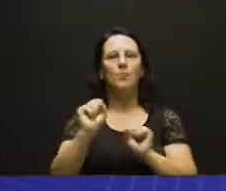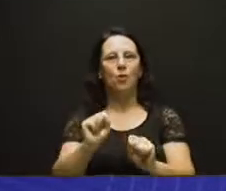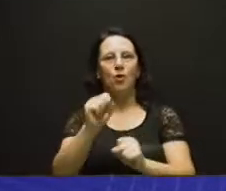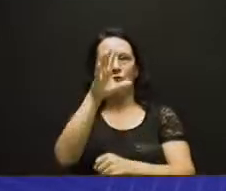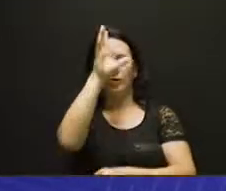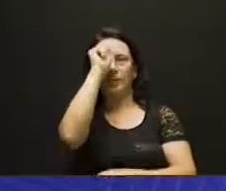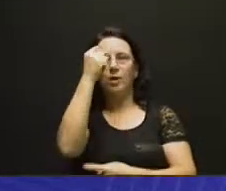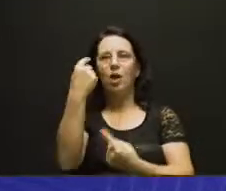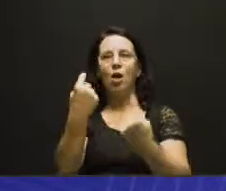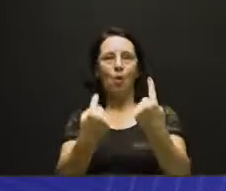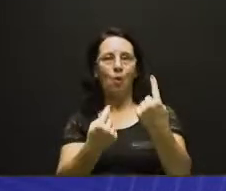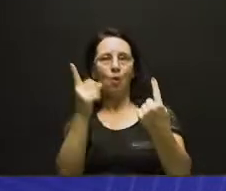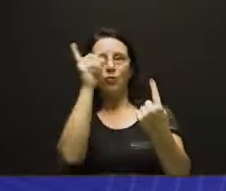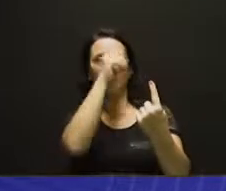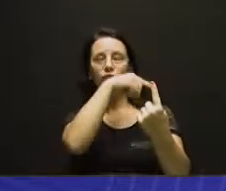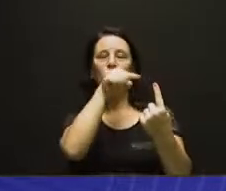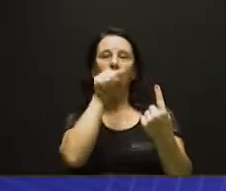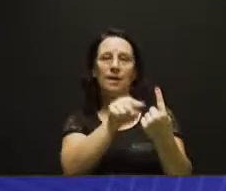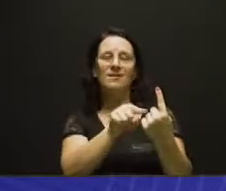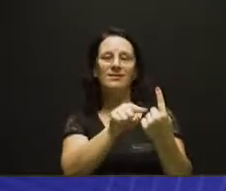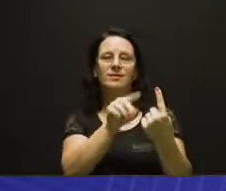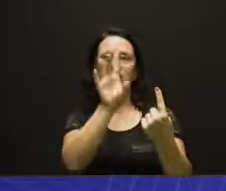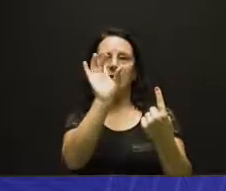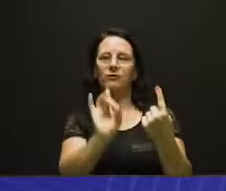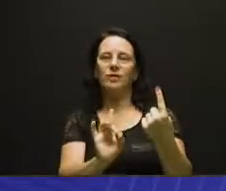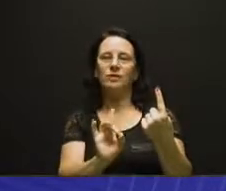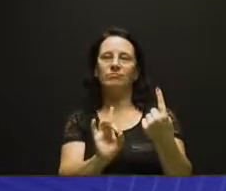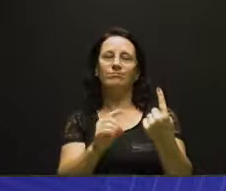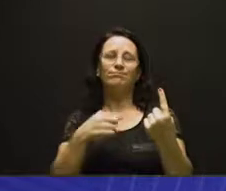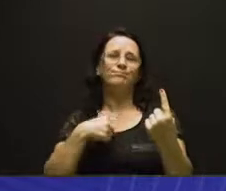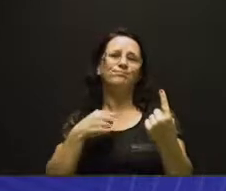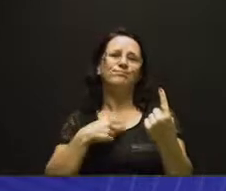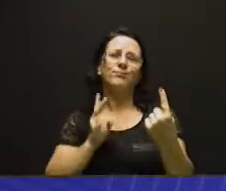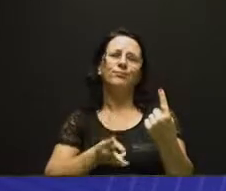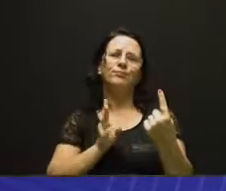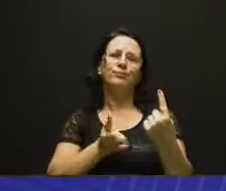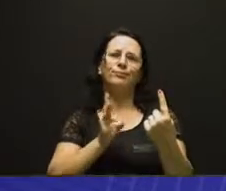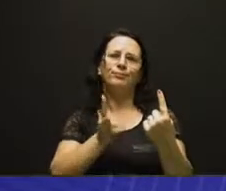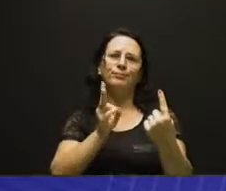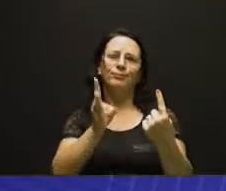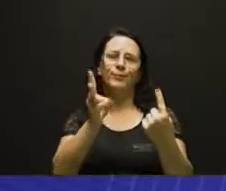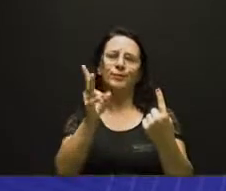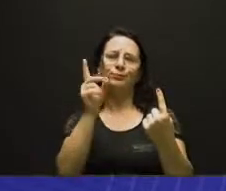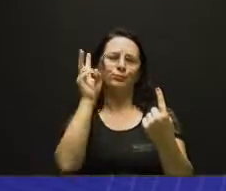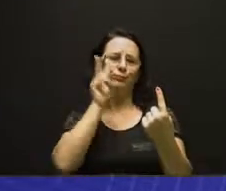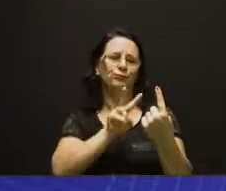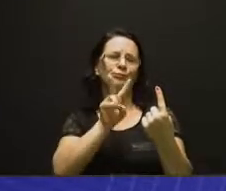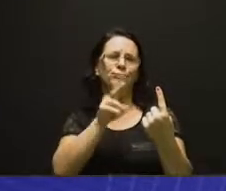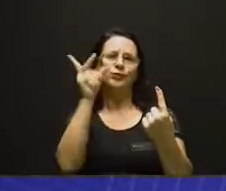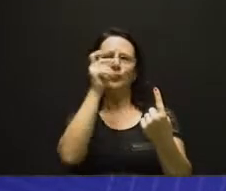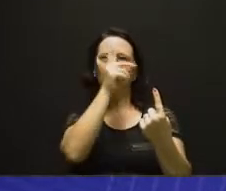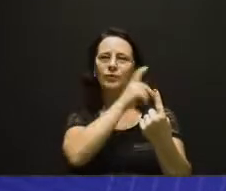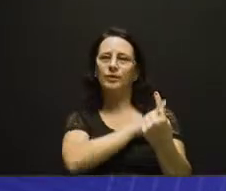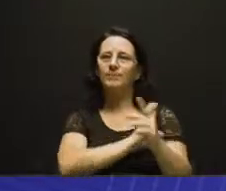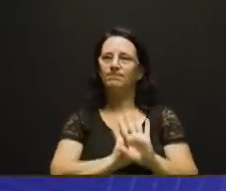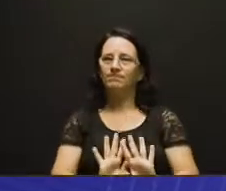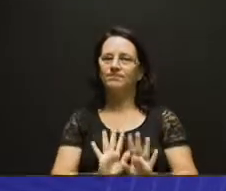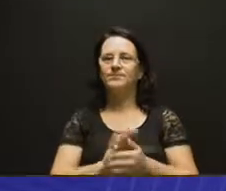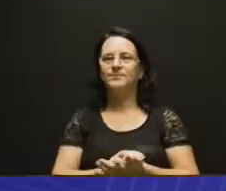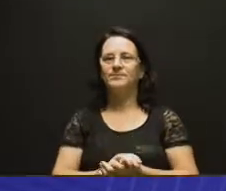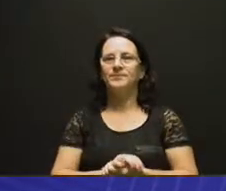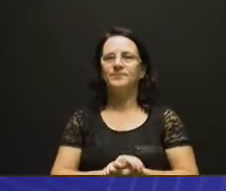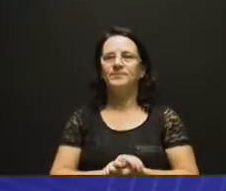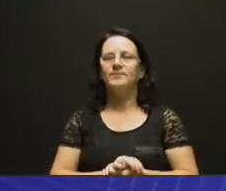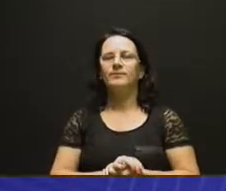dificuldades dela porque aí a gente não vai sair do lugar porque a gente só vai olhar para a dificuldade pode passar